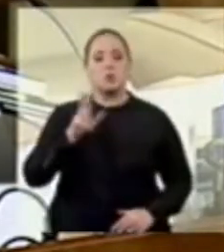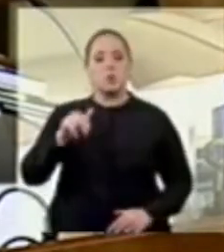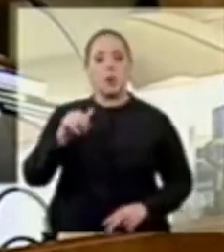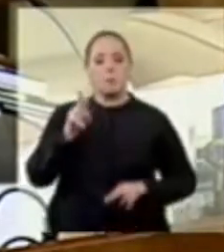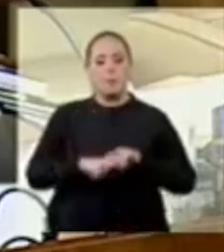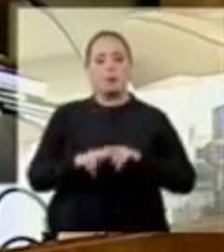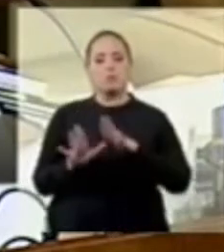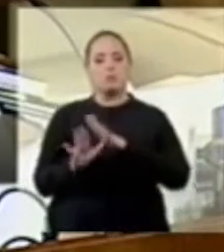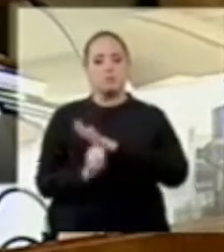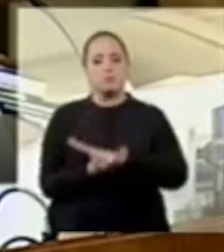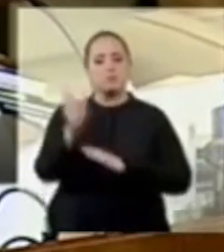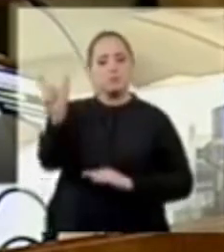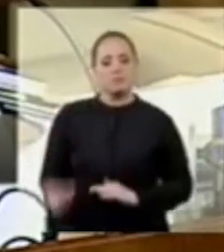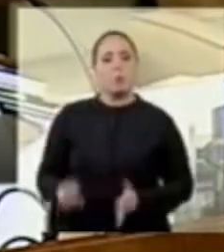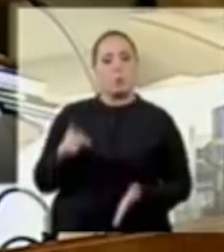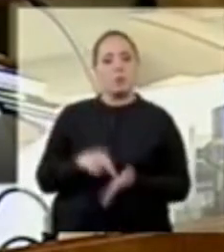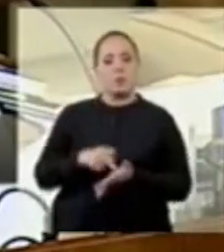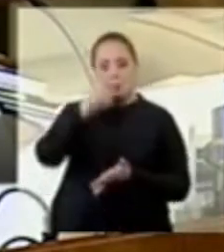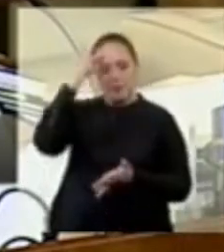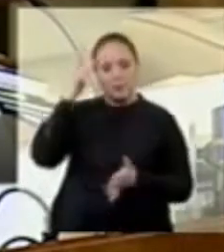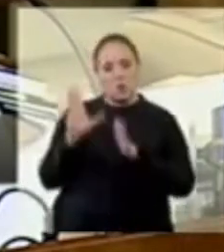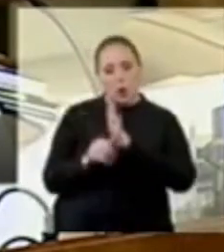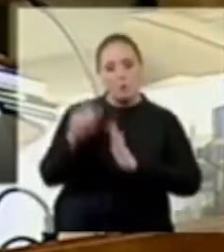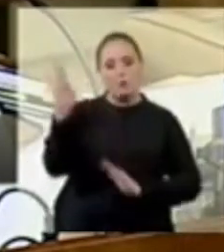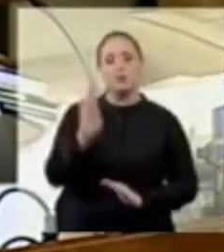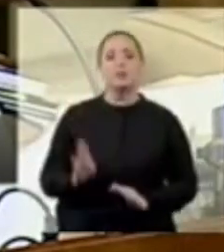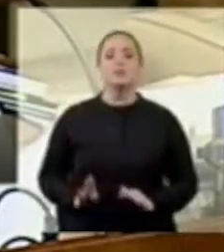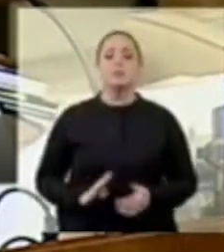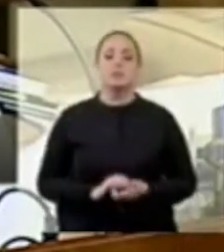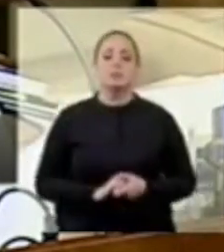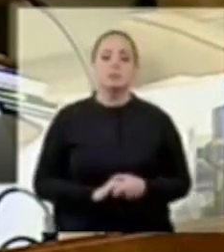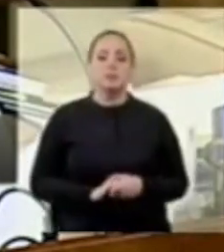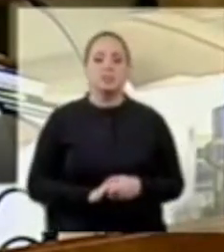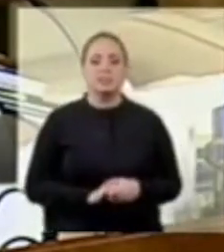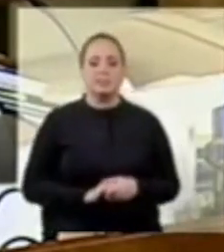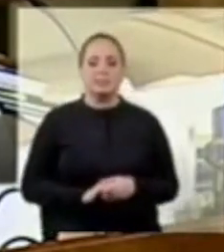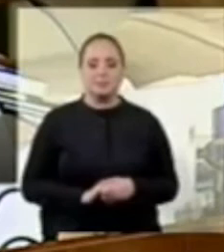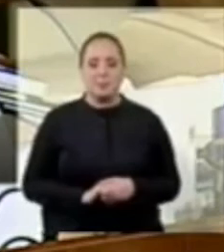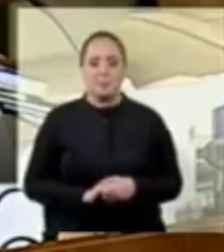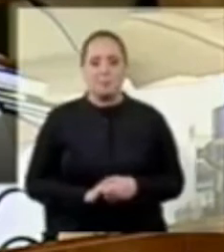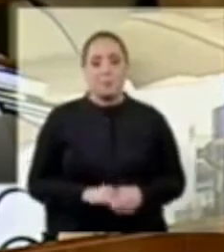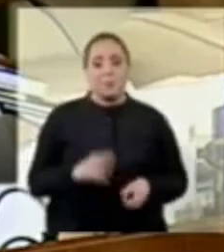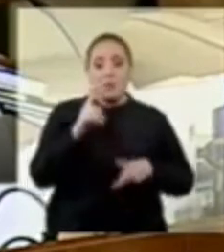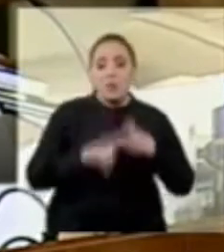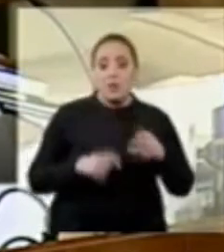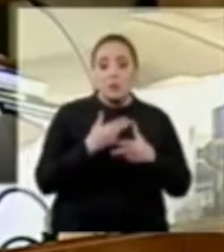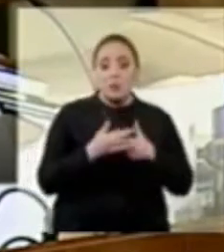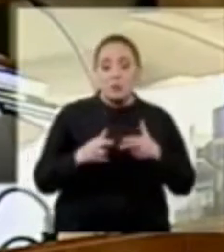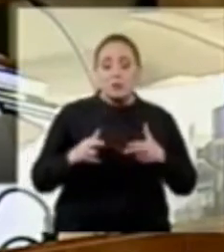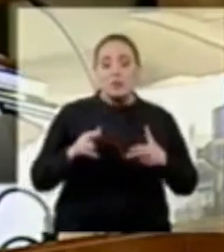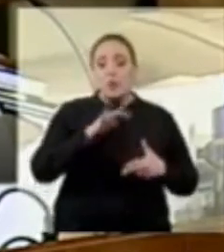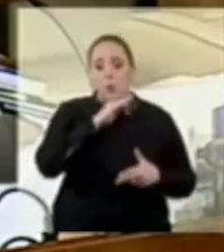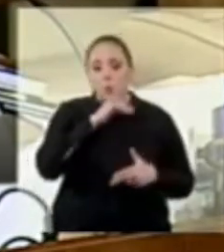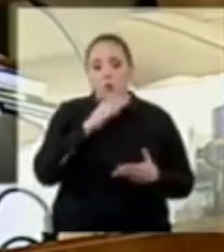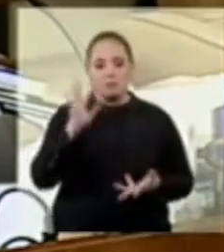os verdadeiros bandidos no brasil portanto três conseqüências devastadoras da